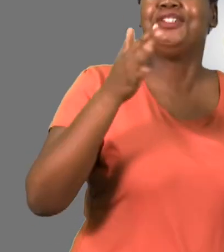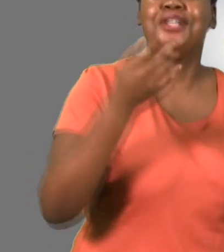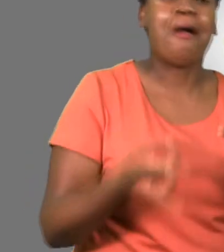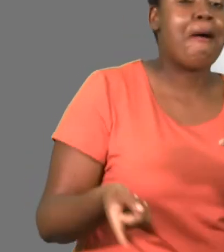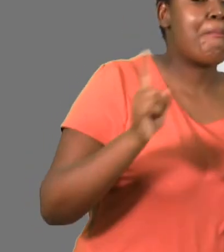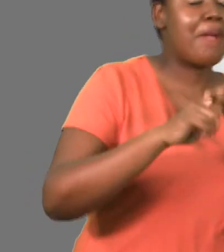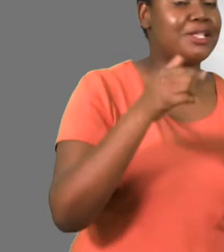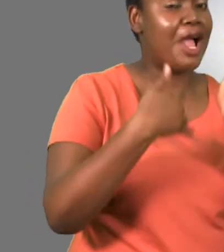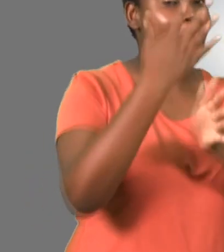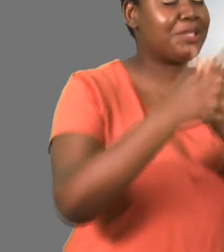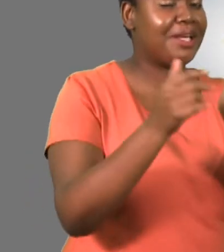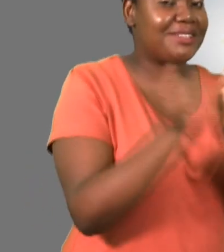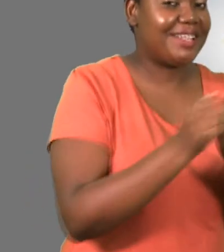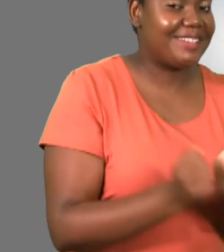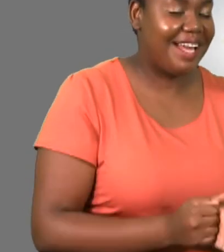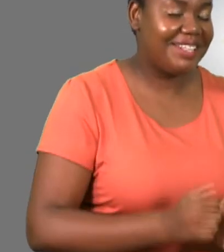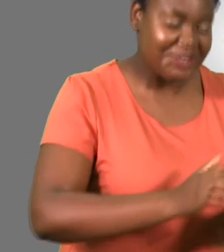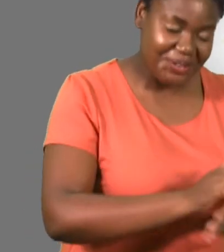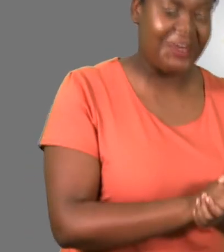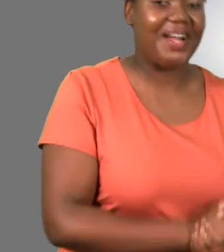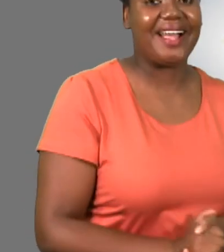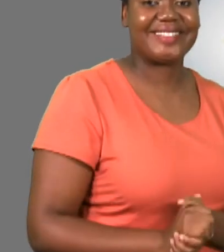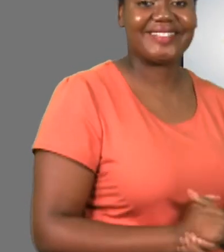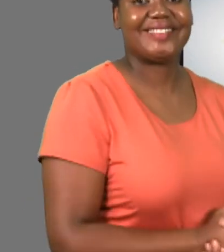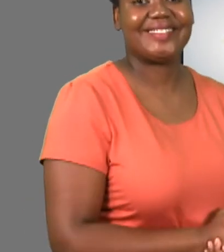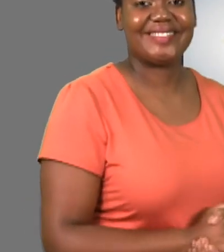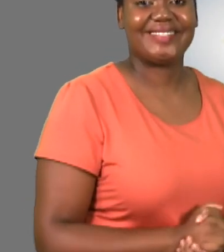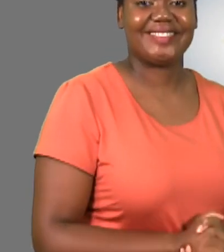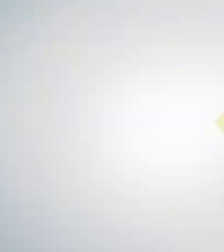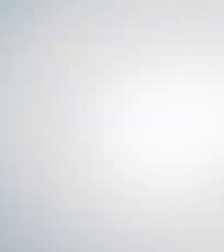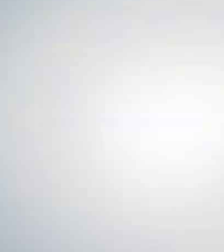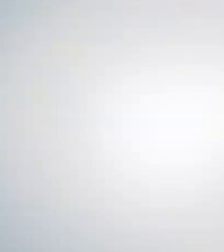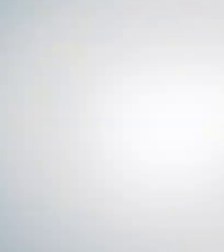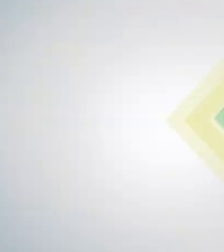a rubrica Mais Vida e a aula de Língua de Sinais.